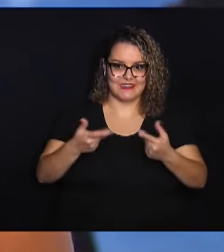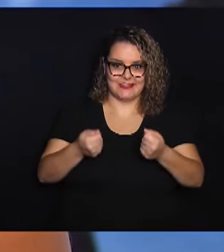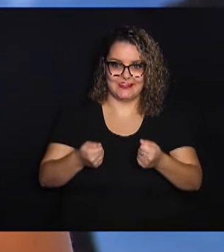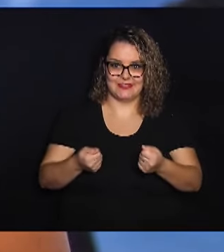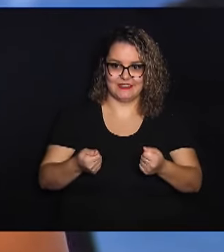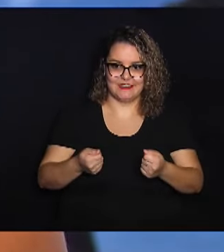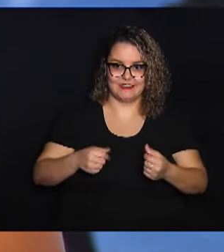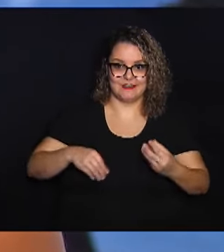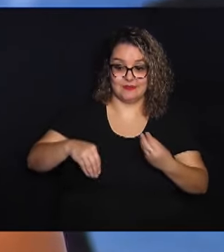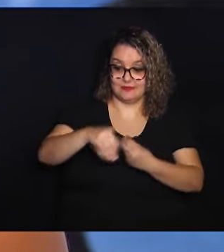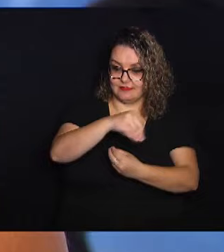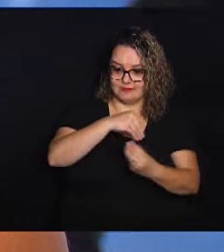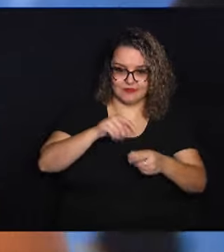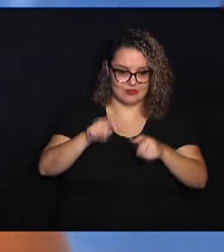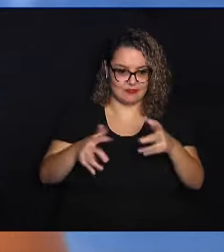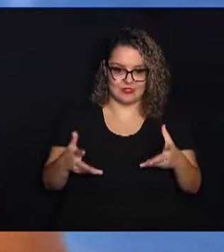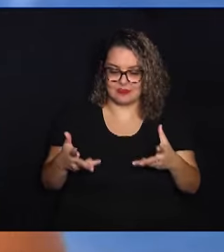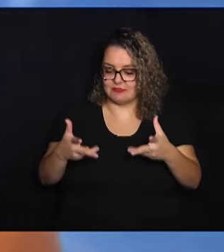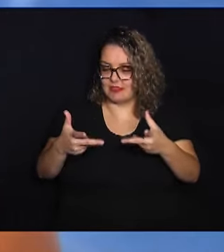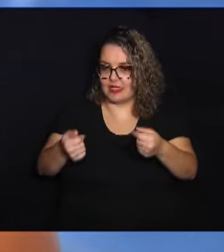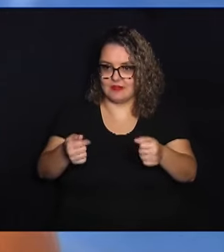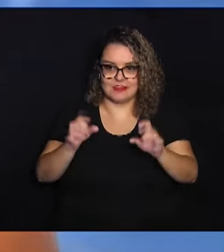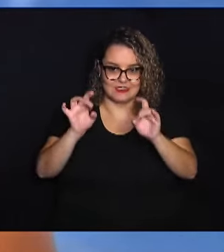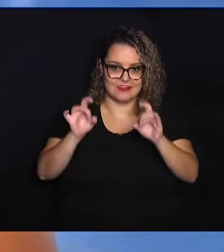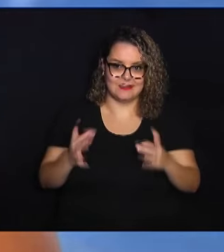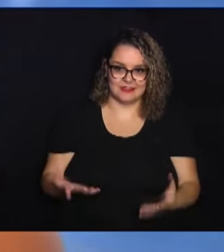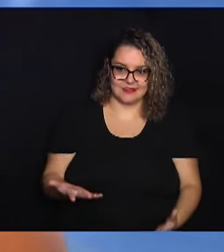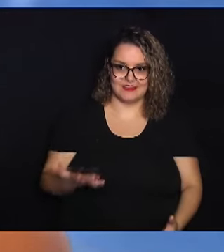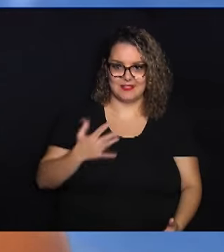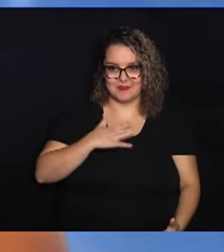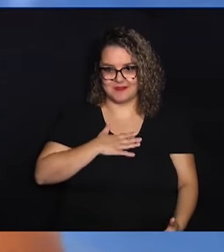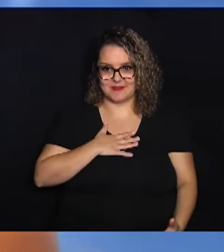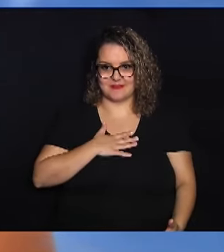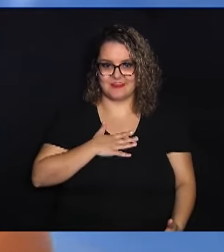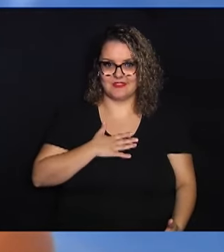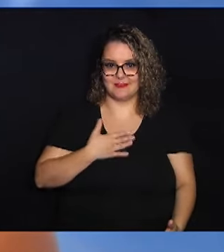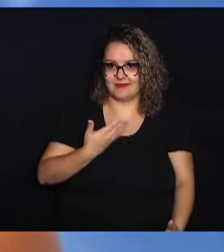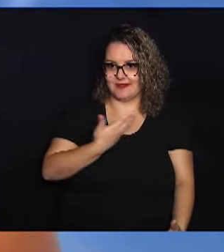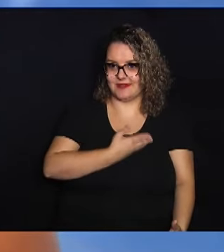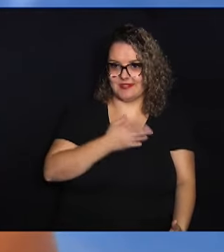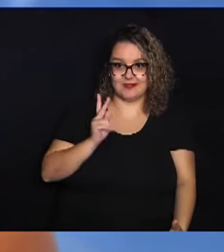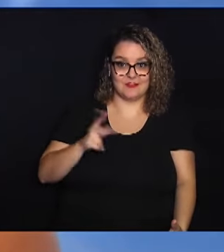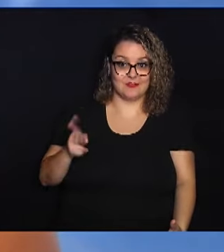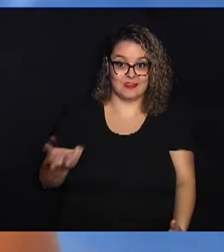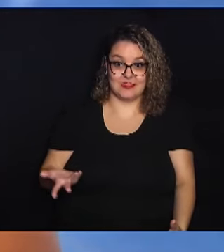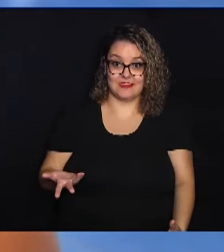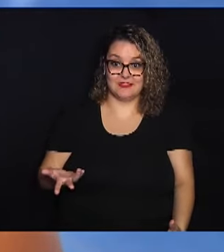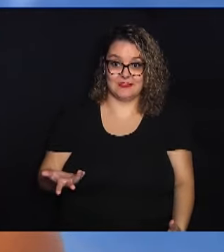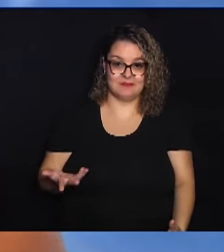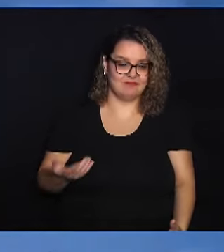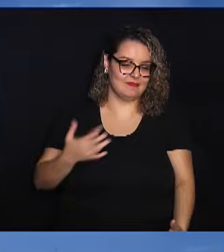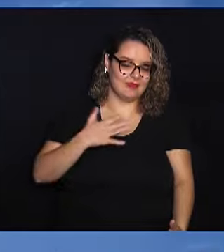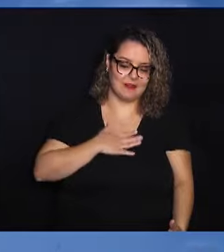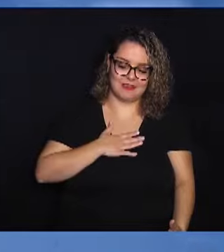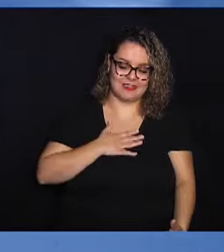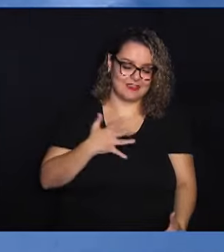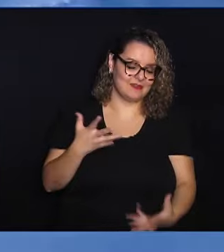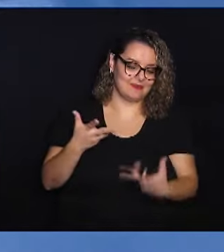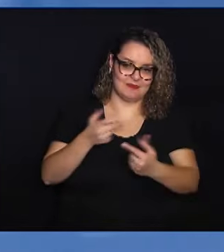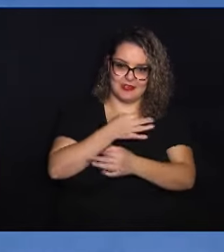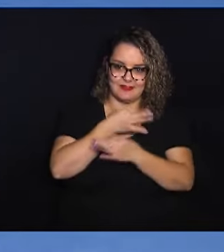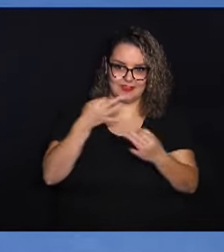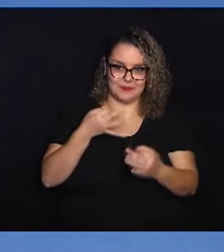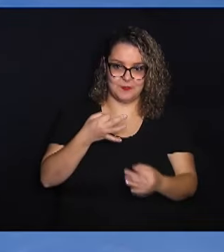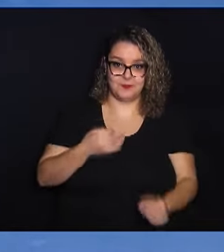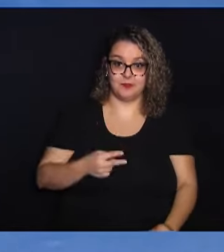de tanta gente incrível e especiais que tá sendo para mim no meio dos meus amigos de professores Então assim tá sendo muito Fantástico Essa será